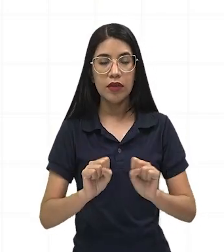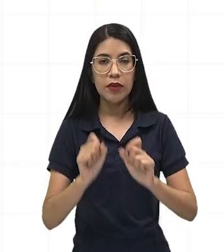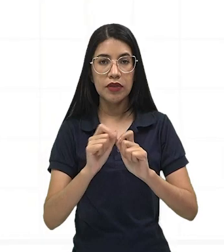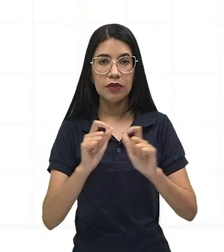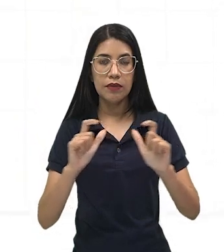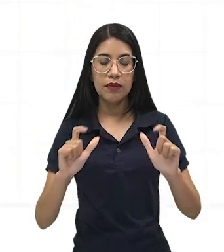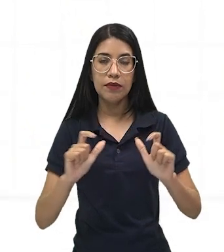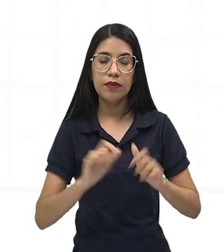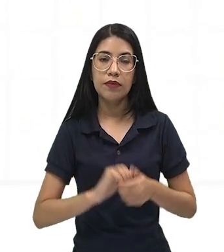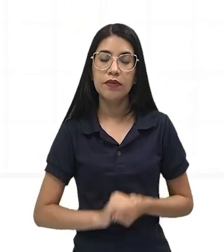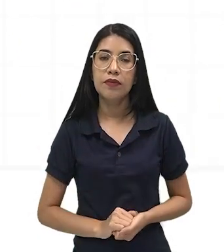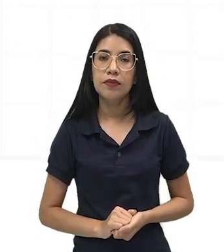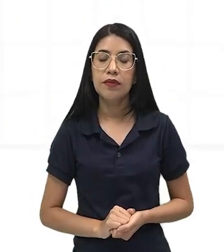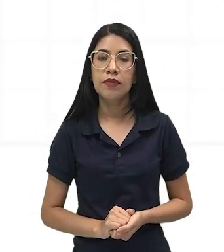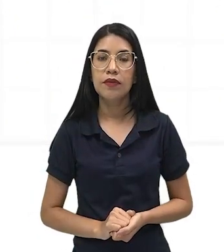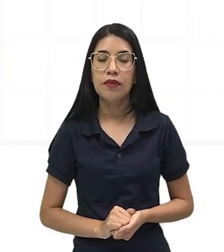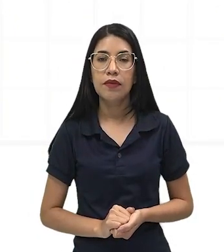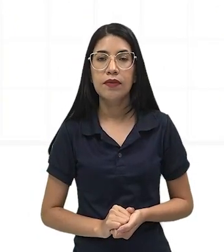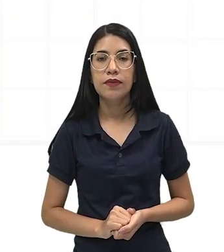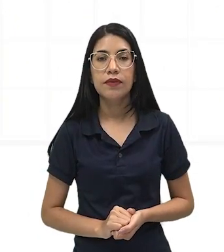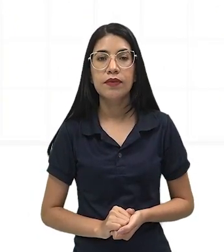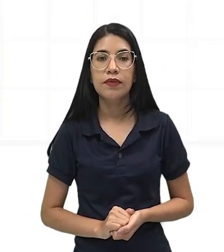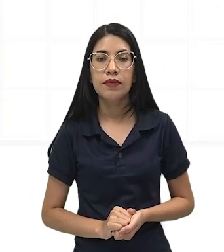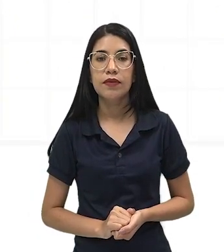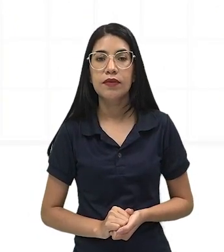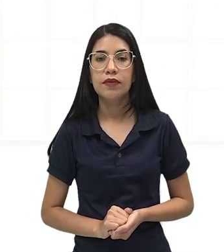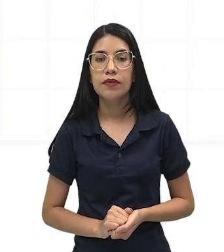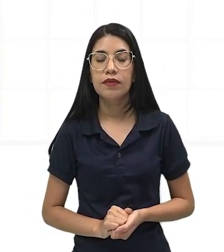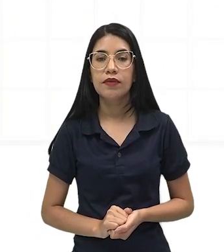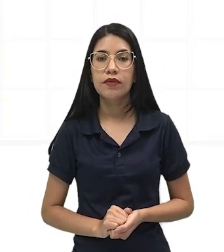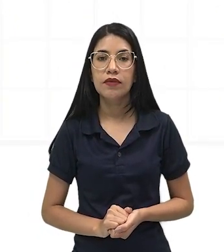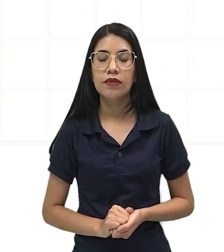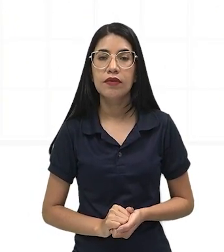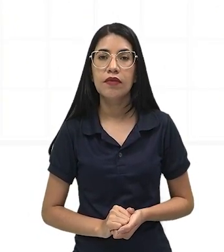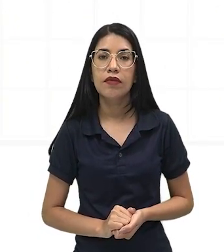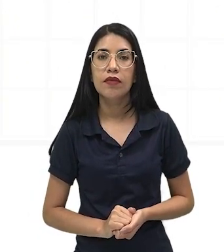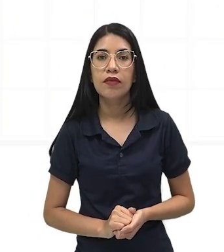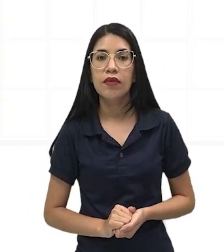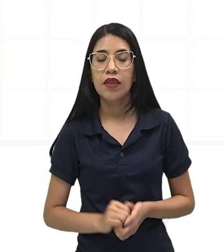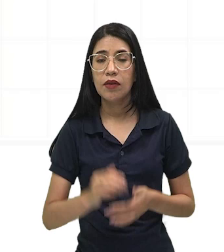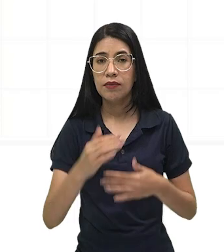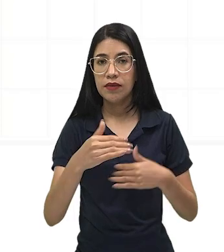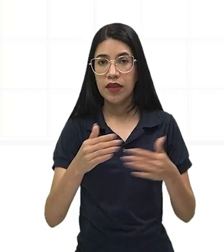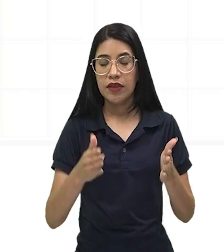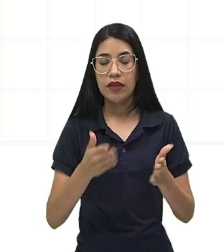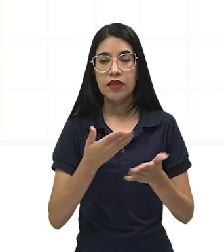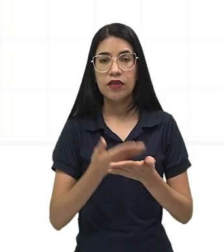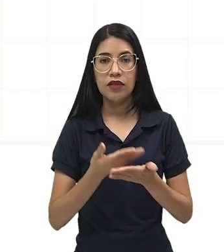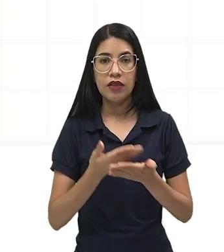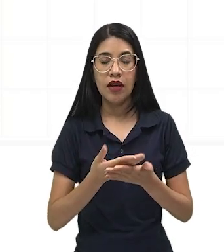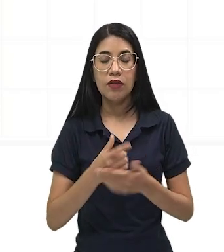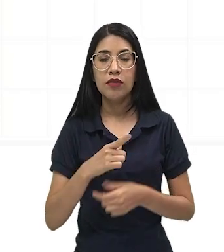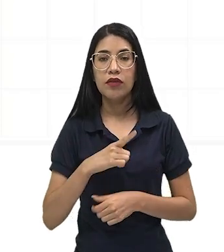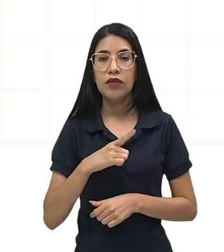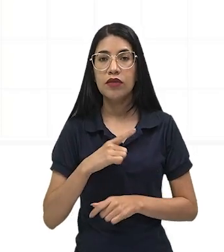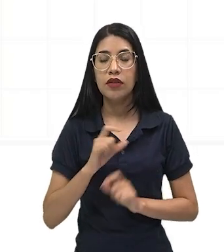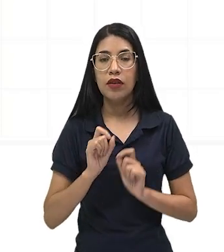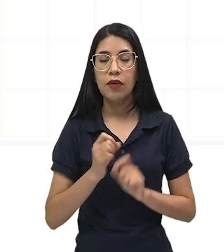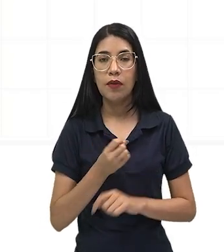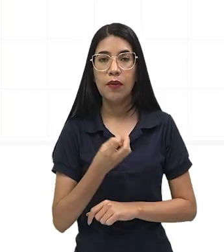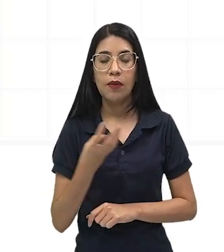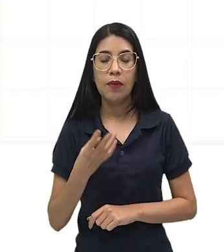sistema, beleza? Então, olha lá, vamos ler a frase. Ó. Em uma sala de aula